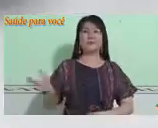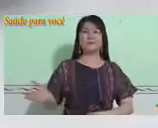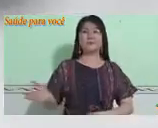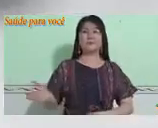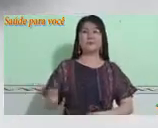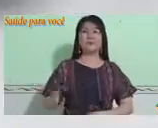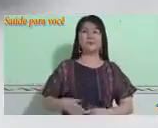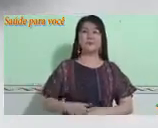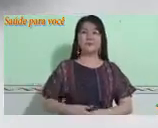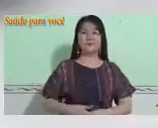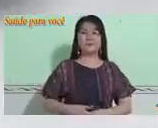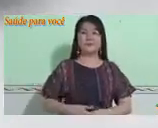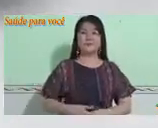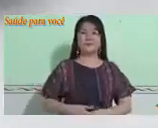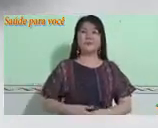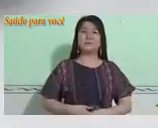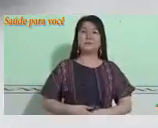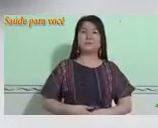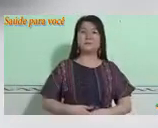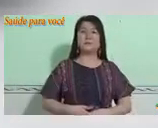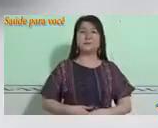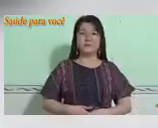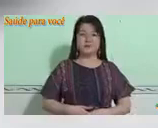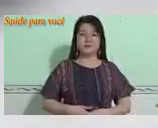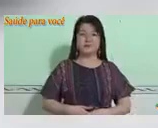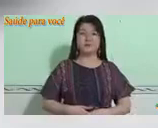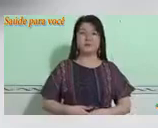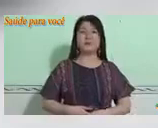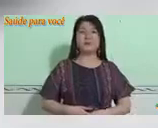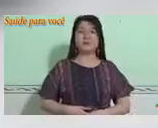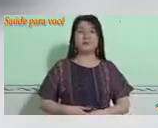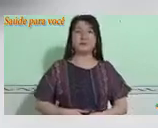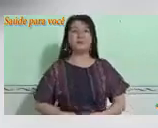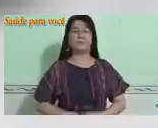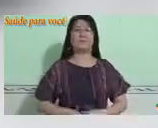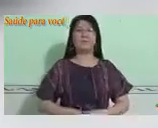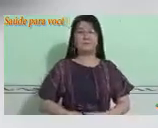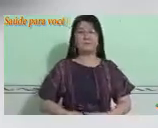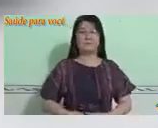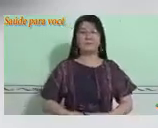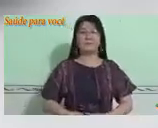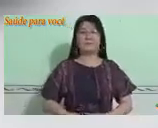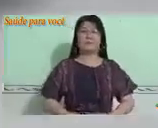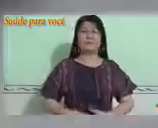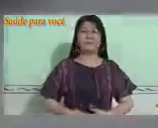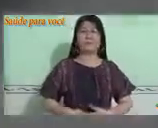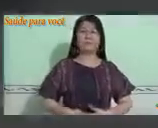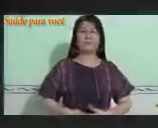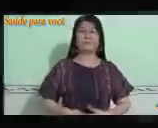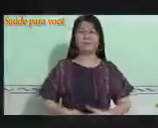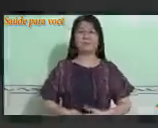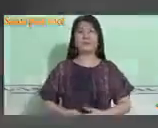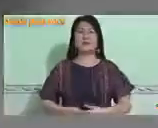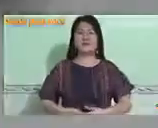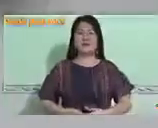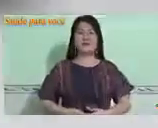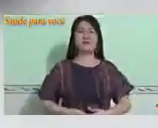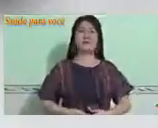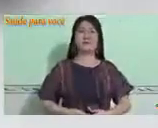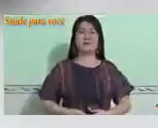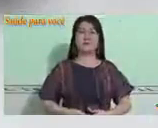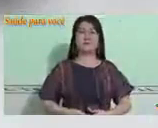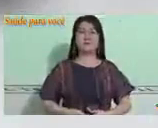Se necessário, vírgula, despir o bebê, ponto e vírgula, aplicar uma pedrinha de gelo em caso de vermelhidão ou hematoma. Dois